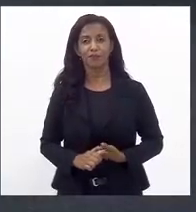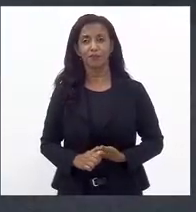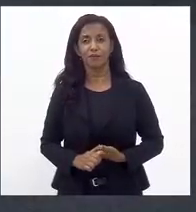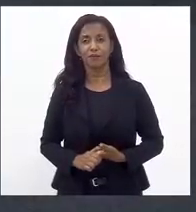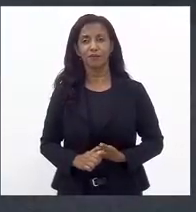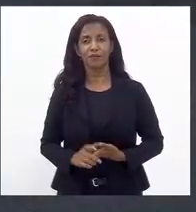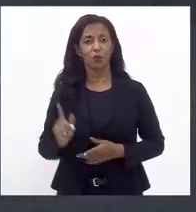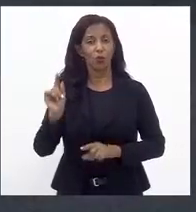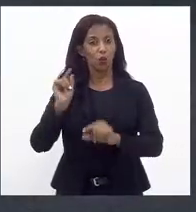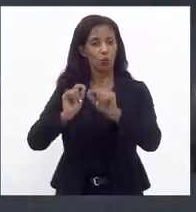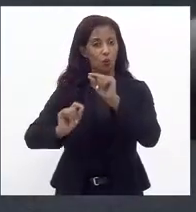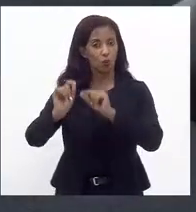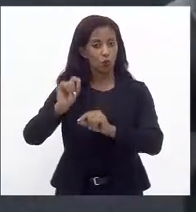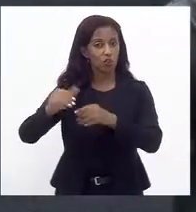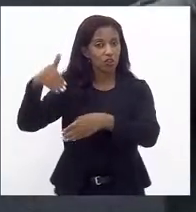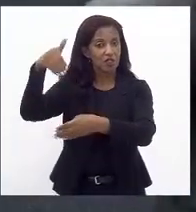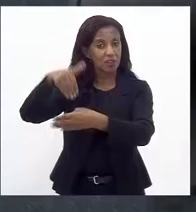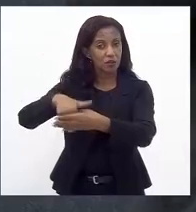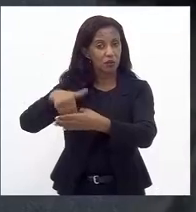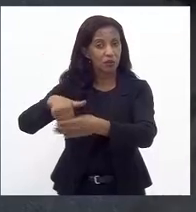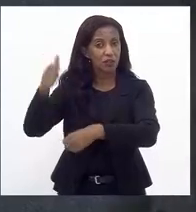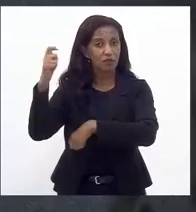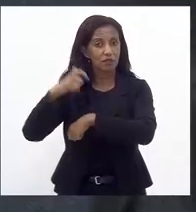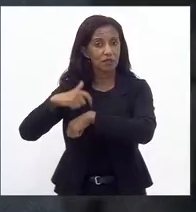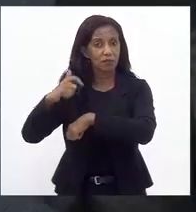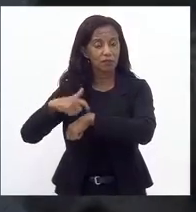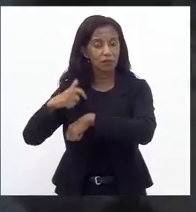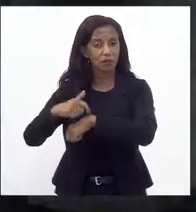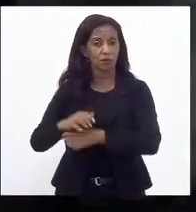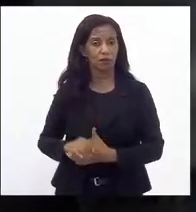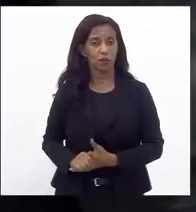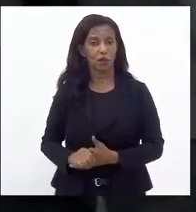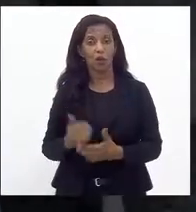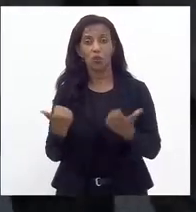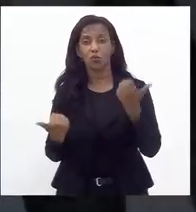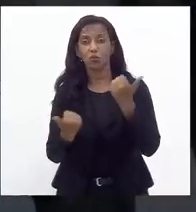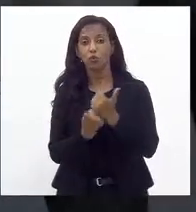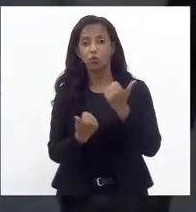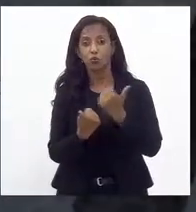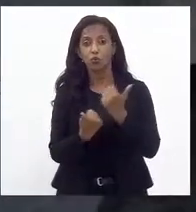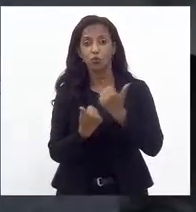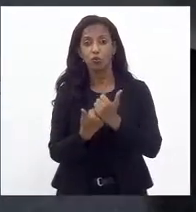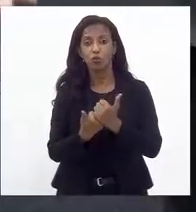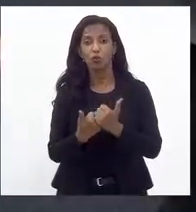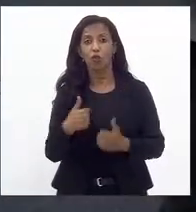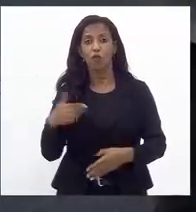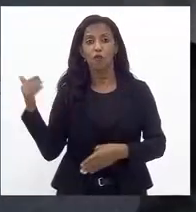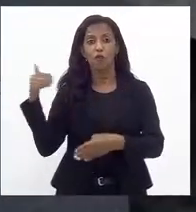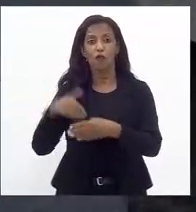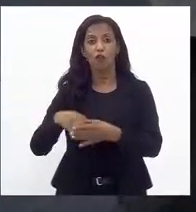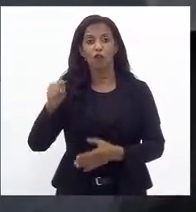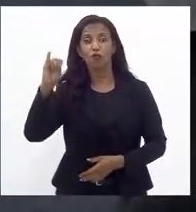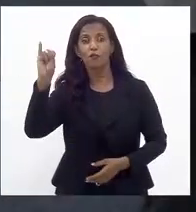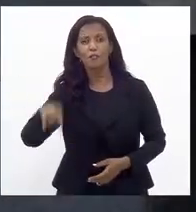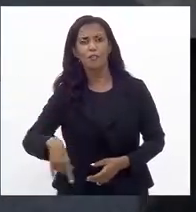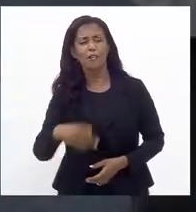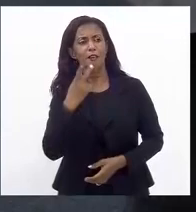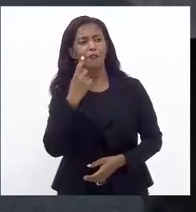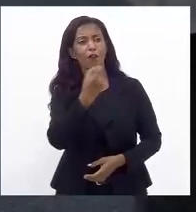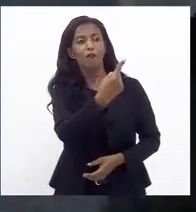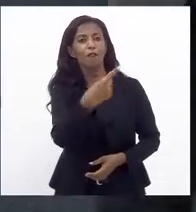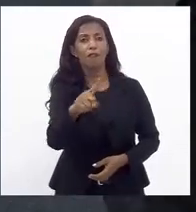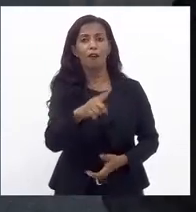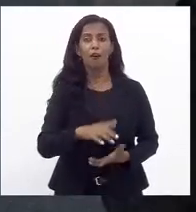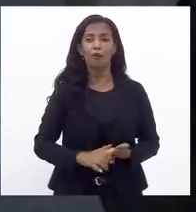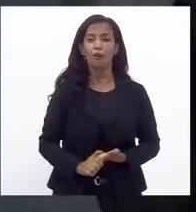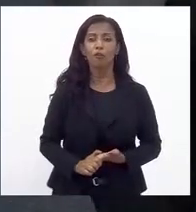com que está sendo votado nesse momento é o substitutivo é o voto sim aquele que sustentou o voto